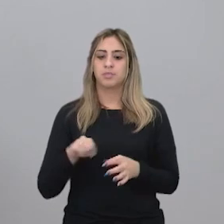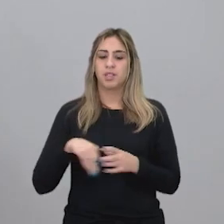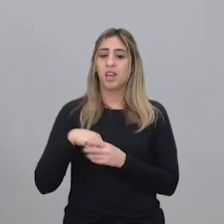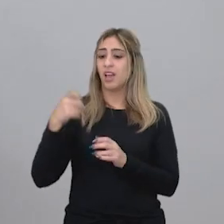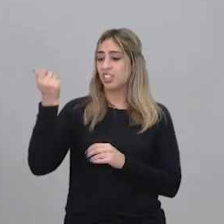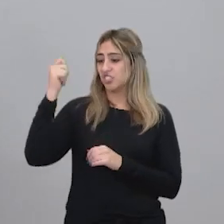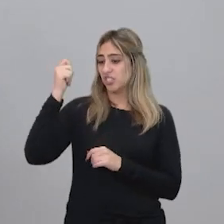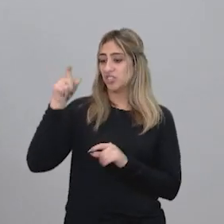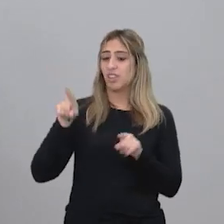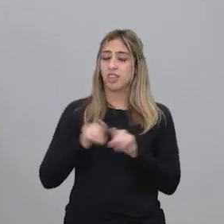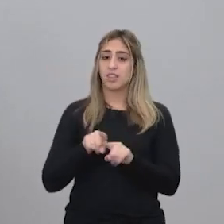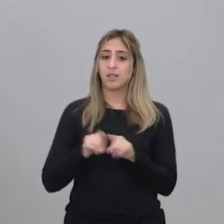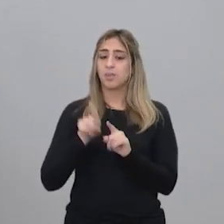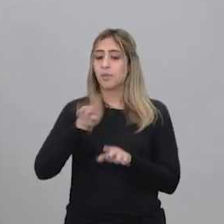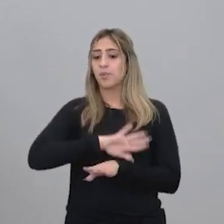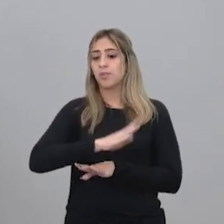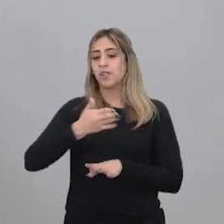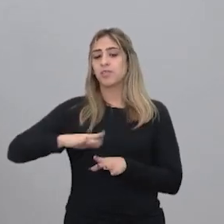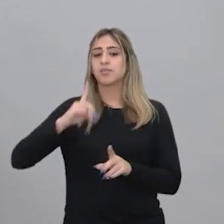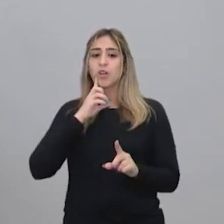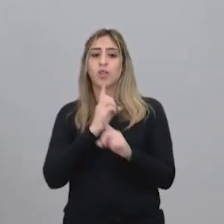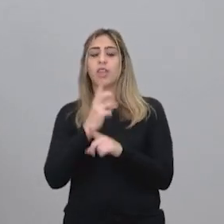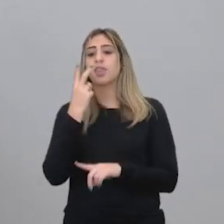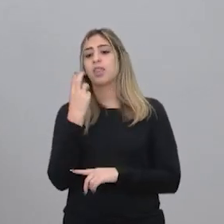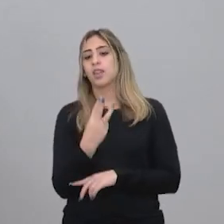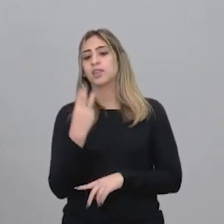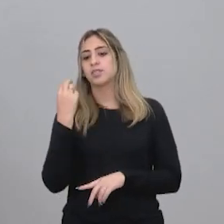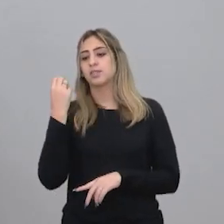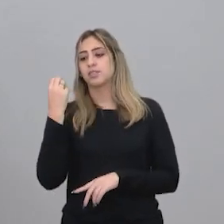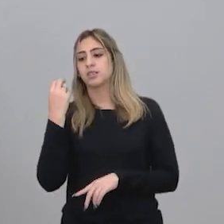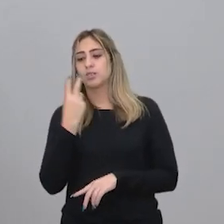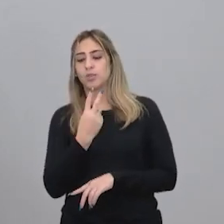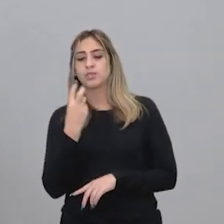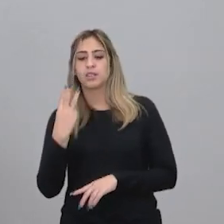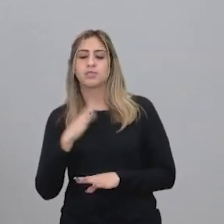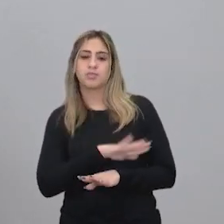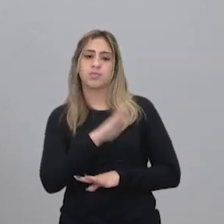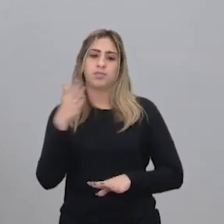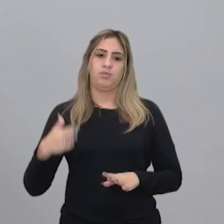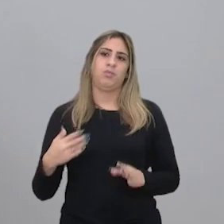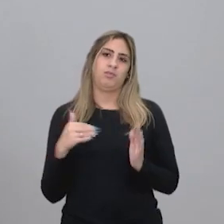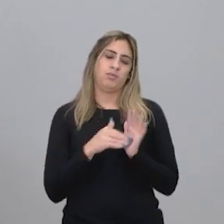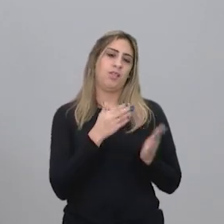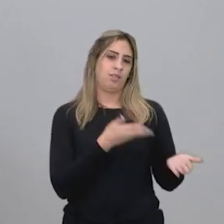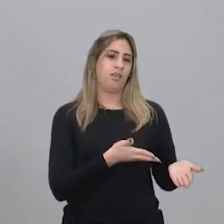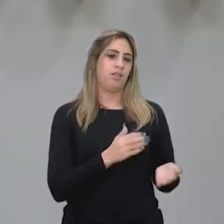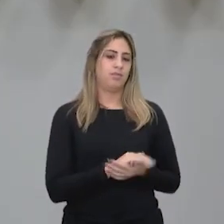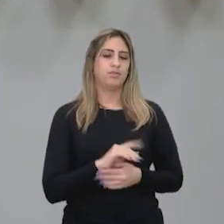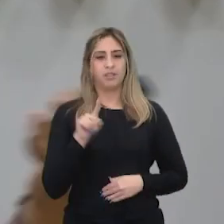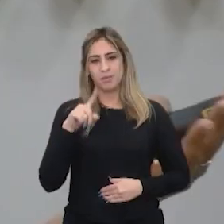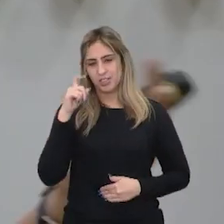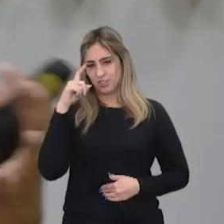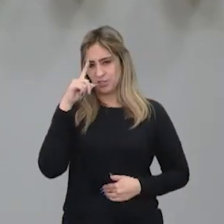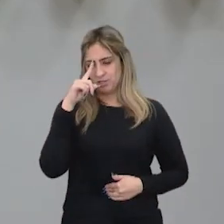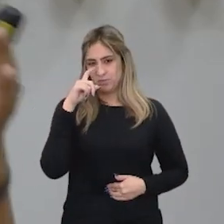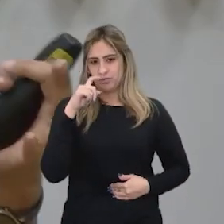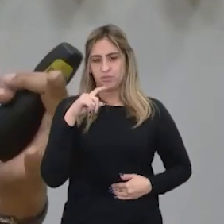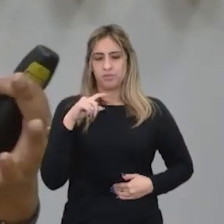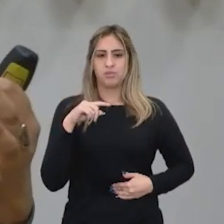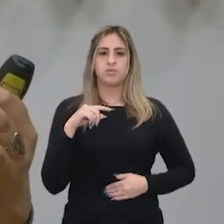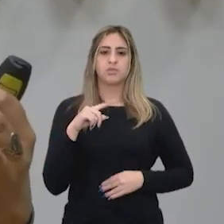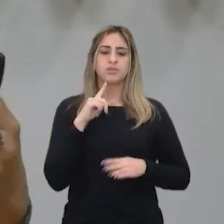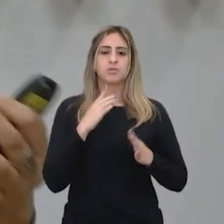Argentina também, mas é uma montanha que você vai encontrar 2, 3 montanhistas durante a tua escalada, entendeu? Então é mais distante, né,